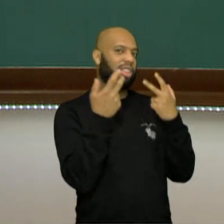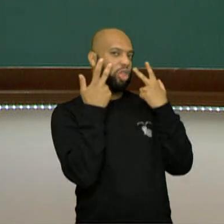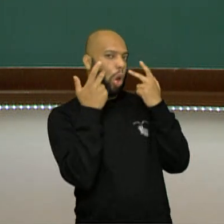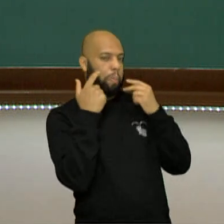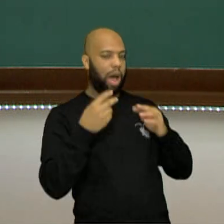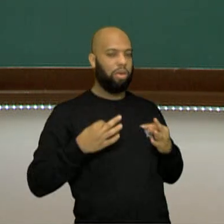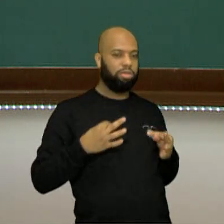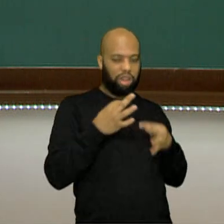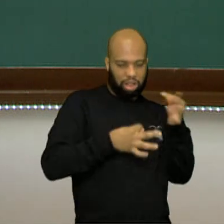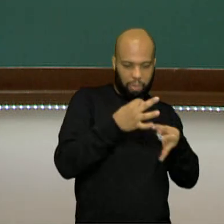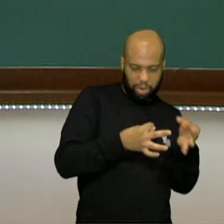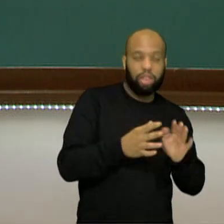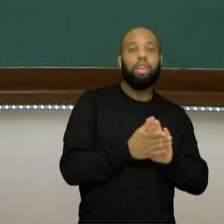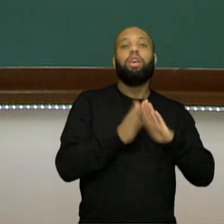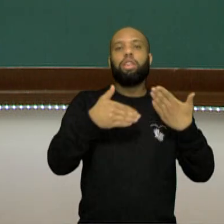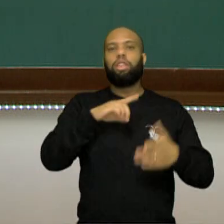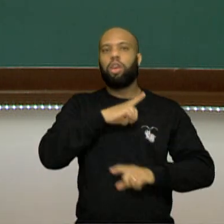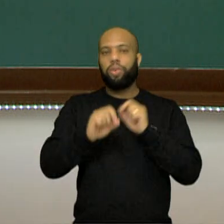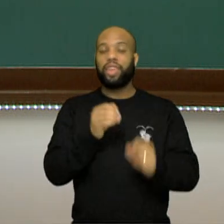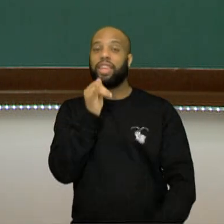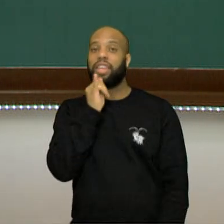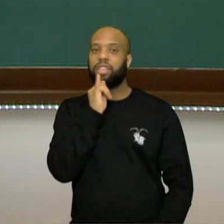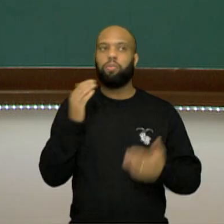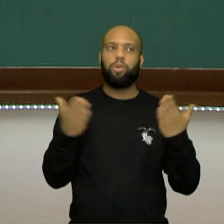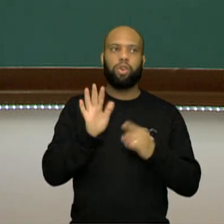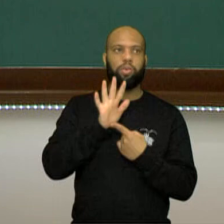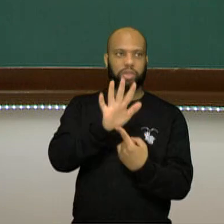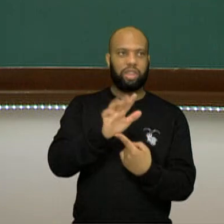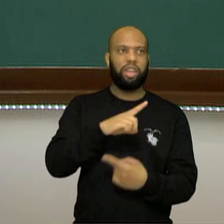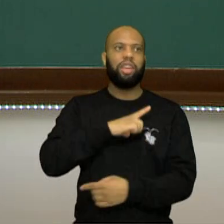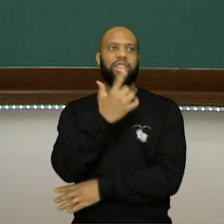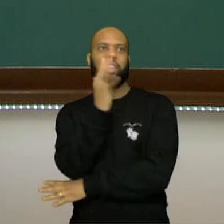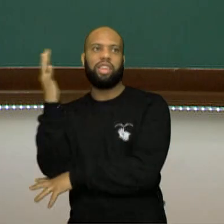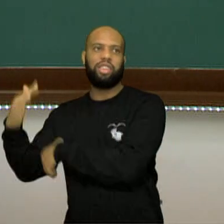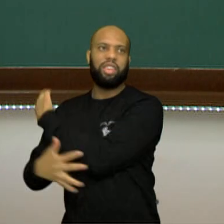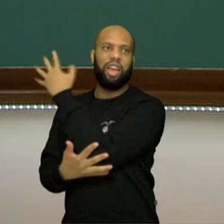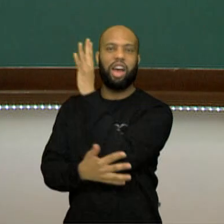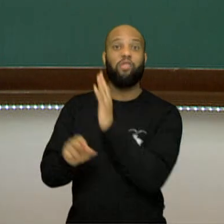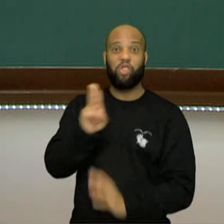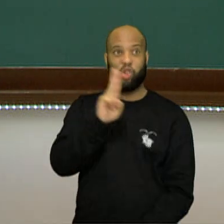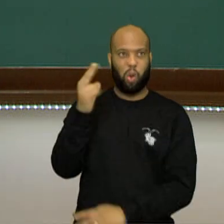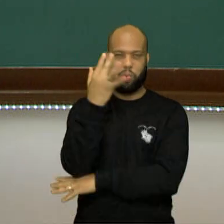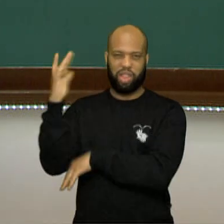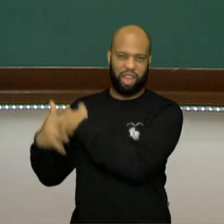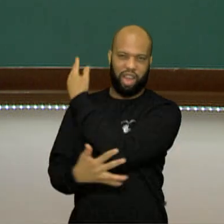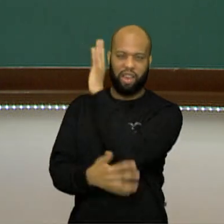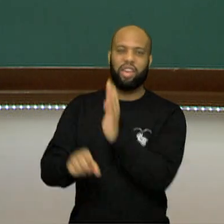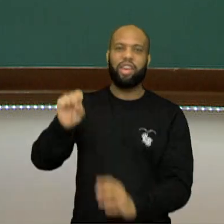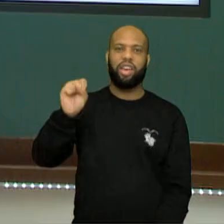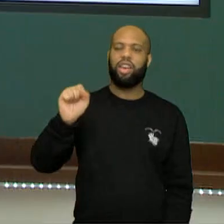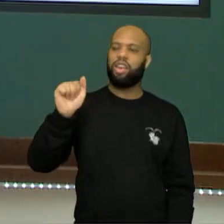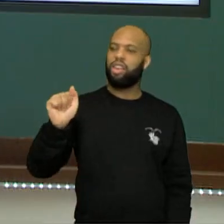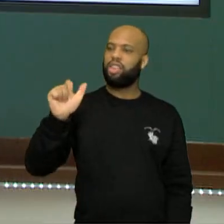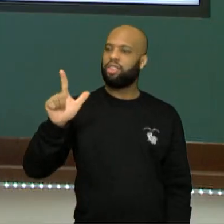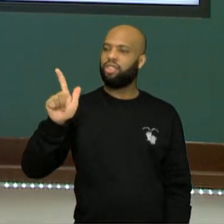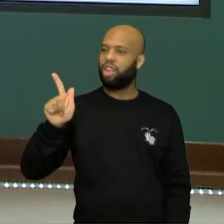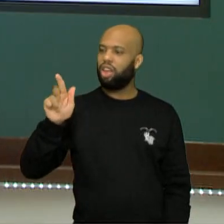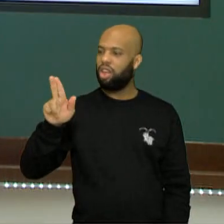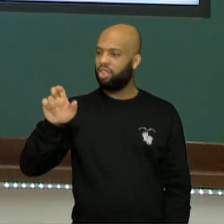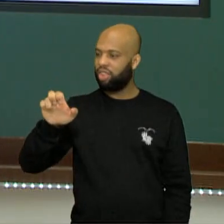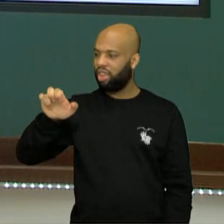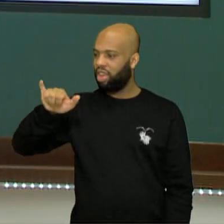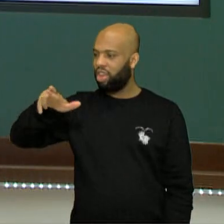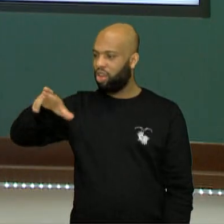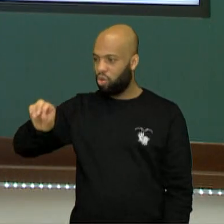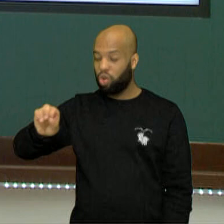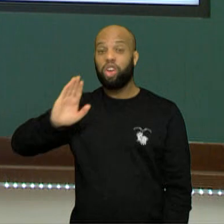naturais, a gente tem aqui um exemplo da árvore do salgueiro, que os índios já faziam uso, então,